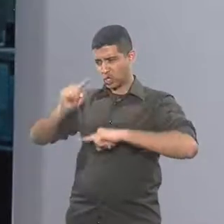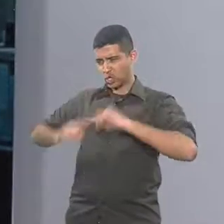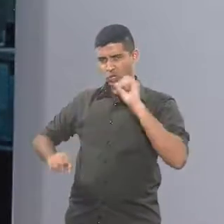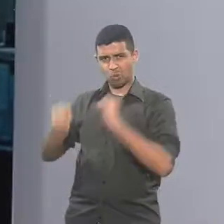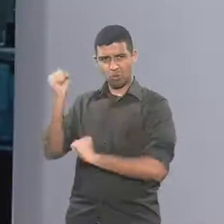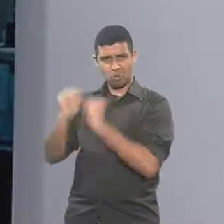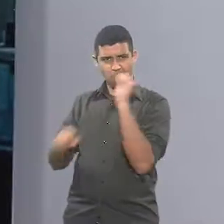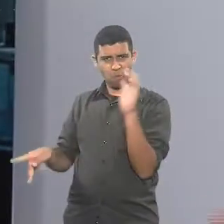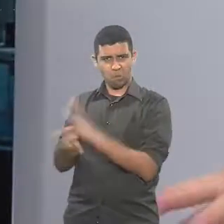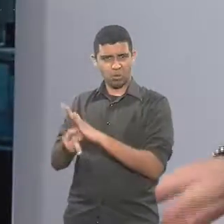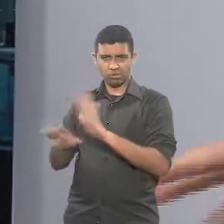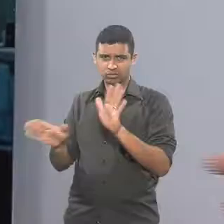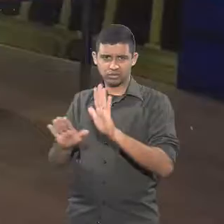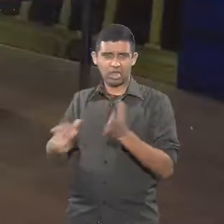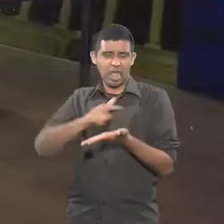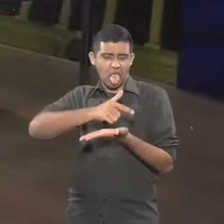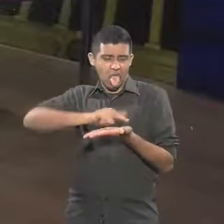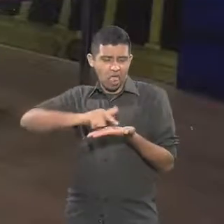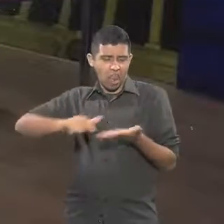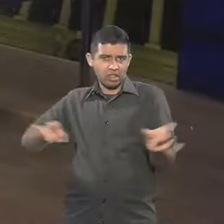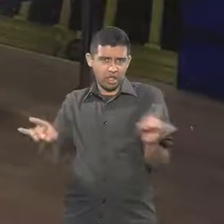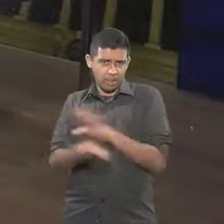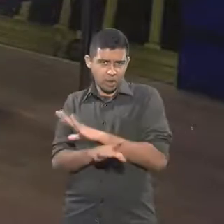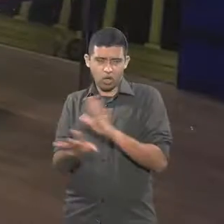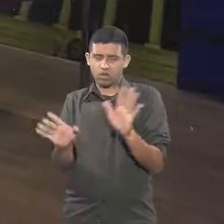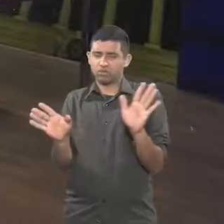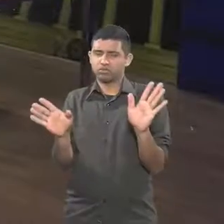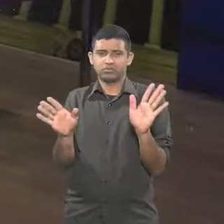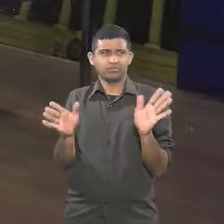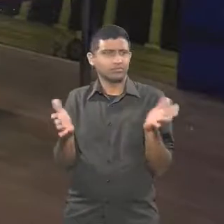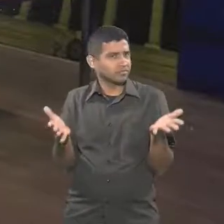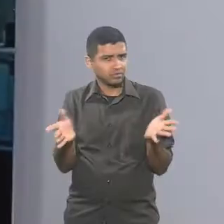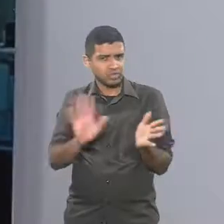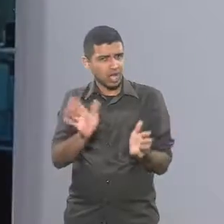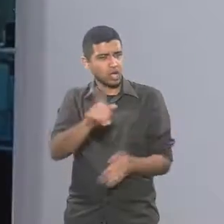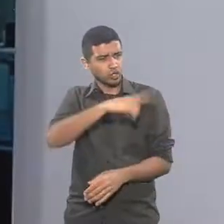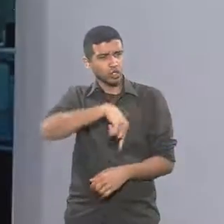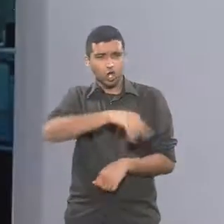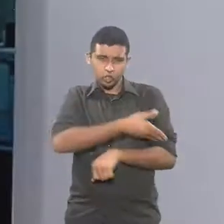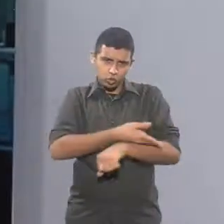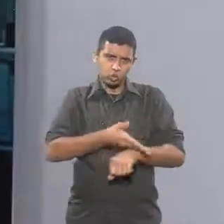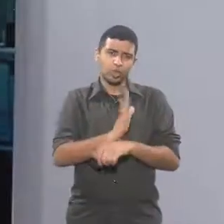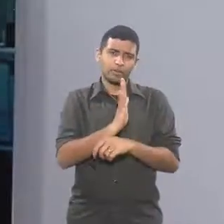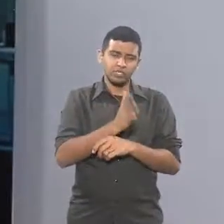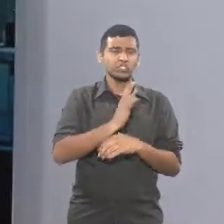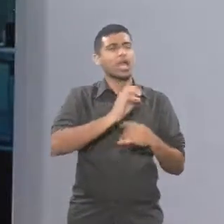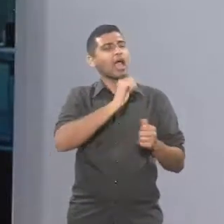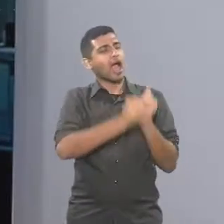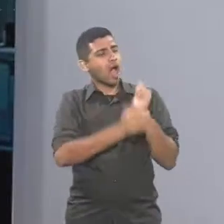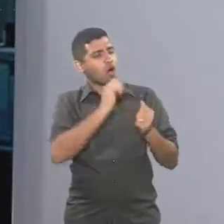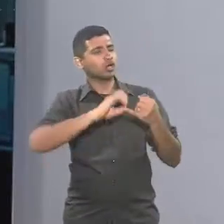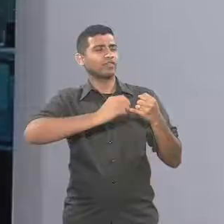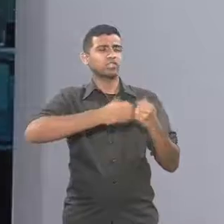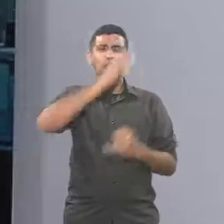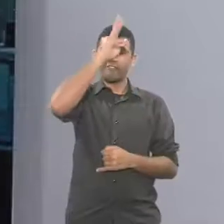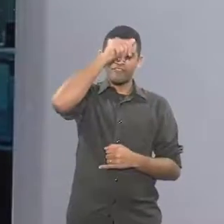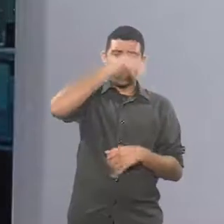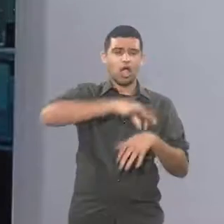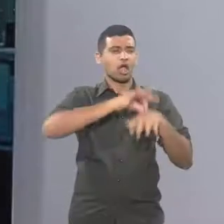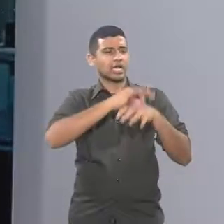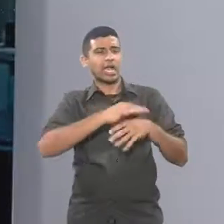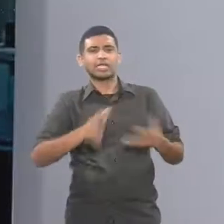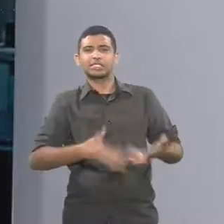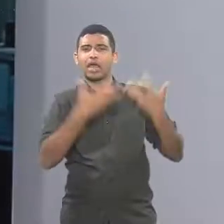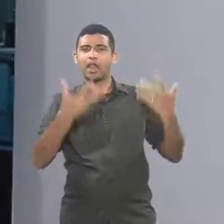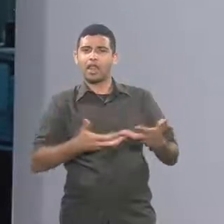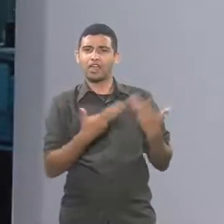em si. A lasanha pronta. Não, é o que a gente faz, o arroz, feijão, o frango, a carne, a